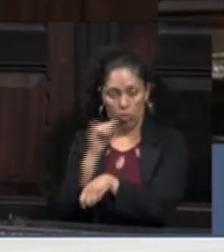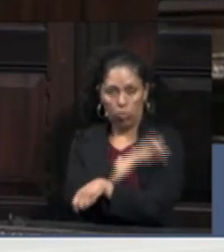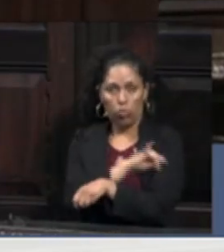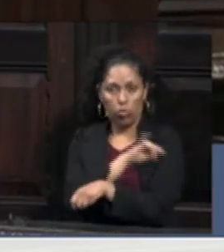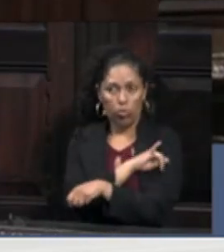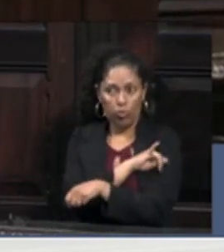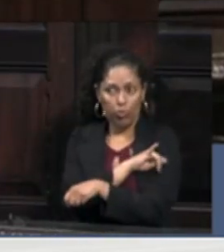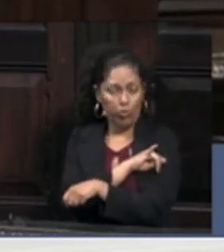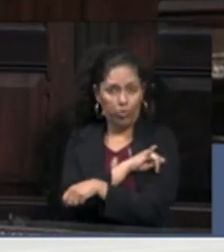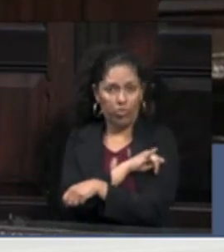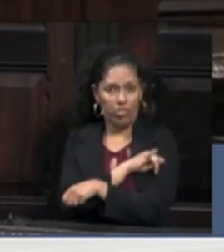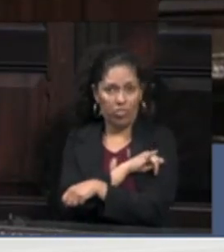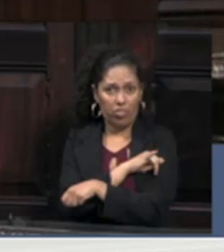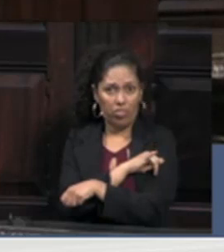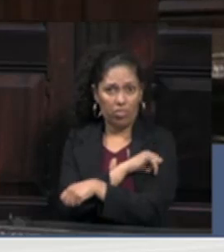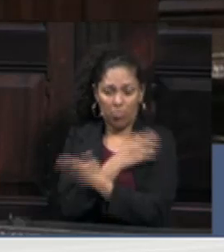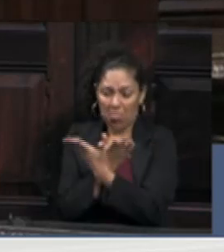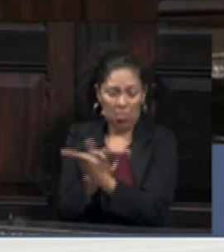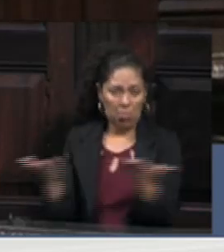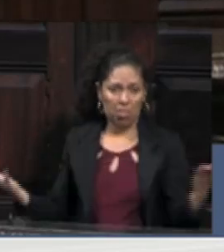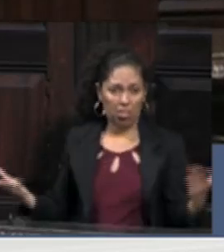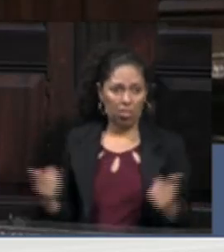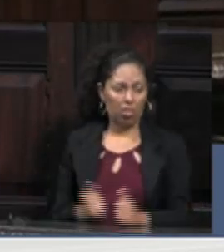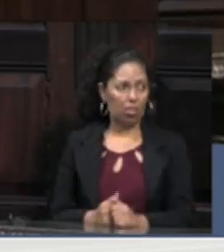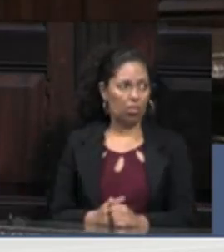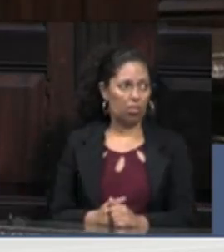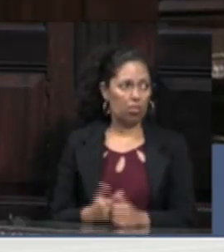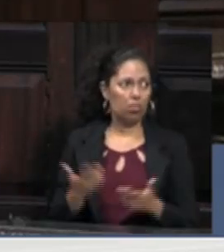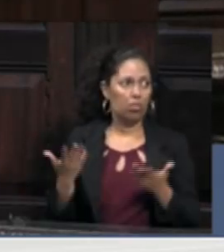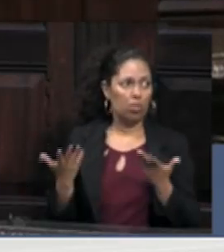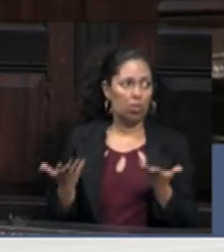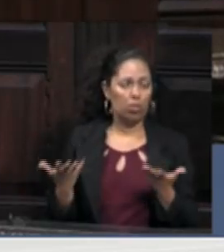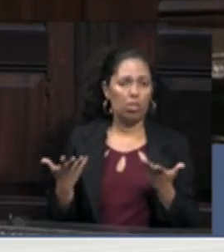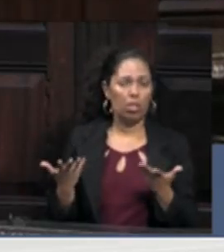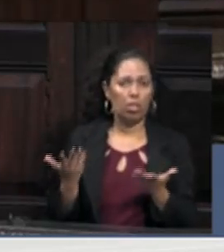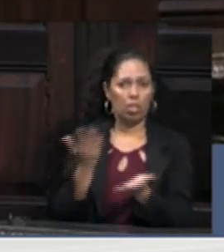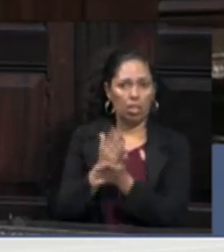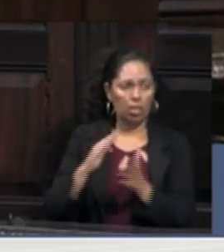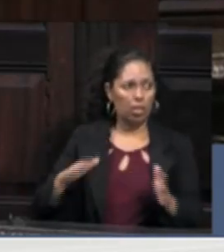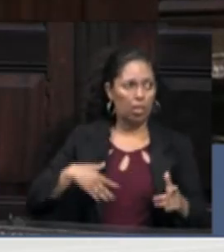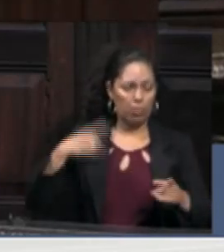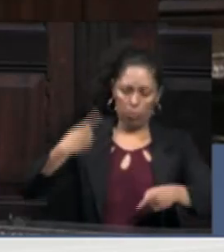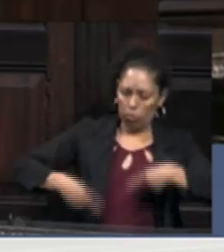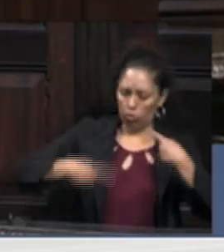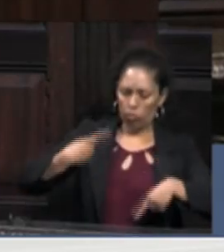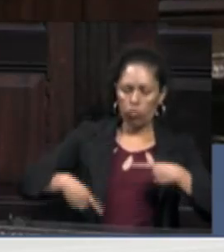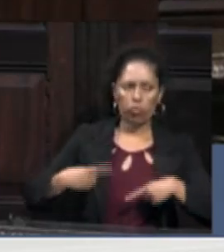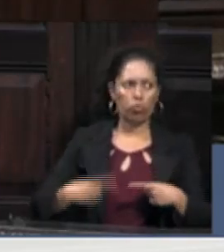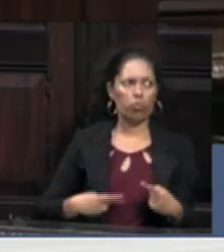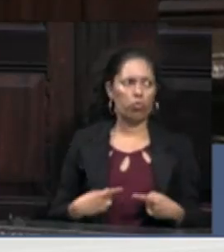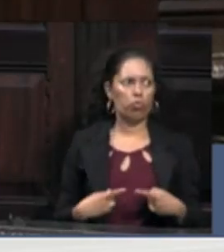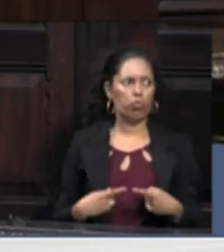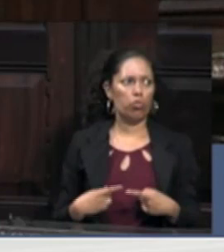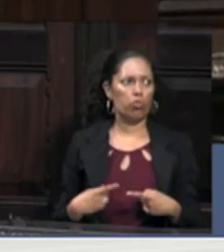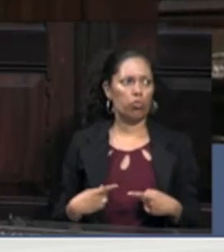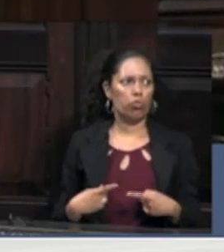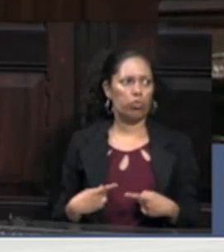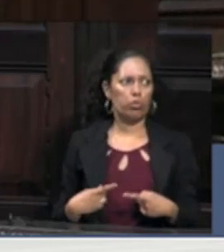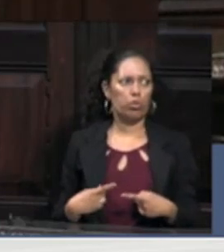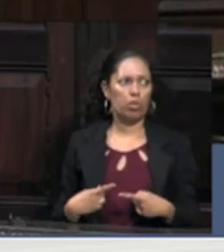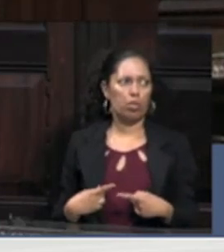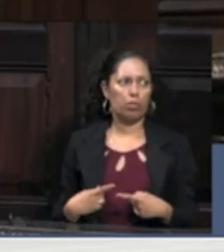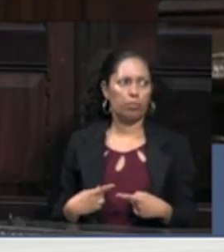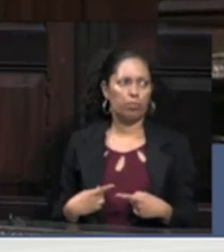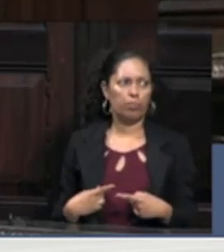próprio governador acha, tal a mensagem que ele mandou aqui. Por isso eu queria terminar minha discussão introdutória, é um arremate de discussão,